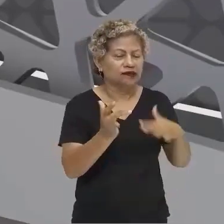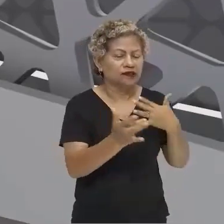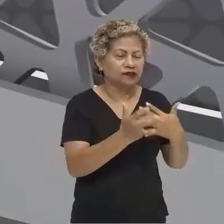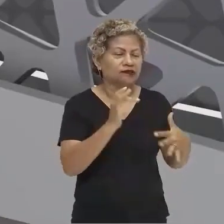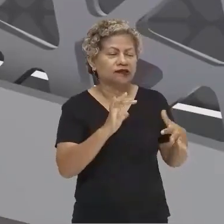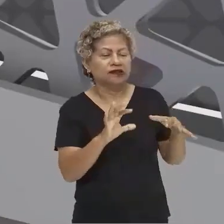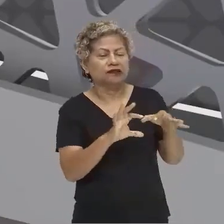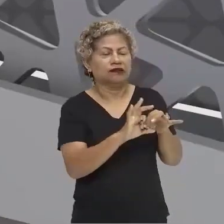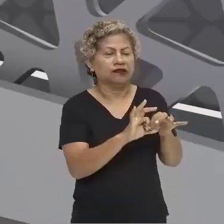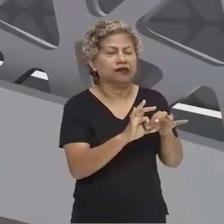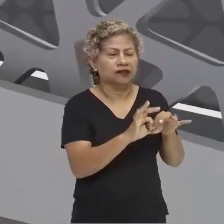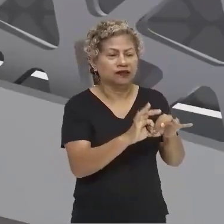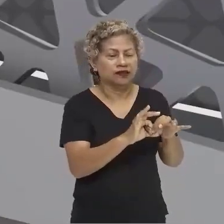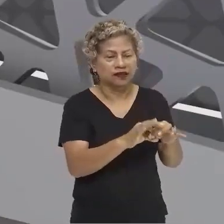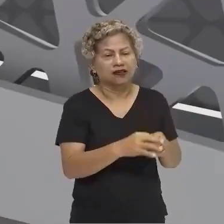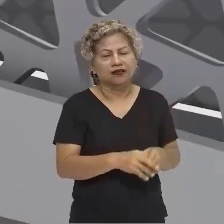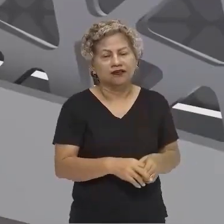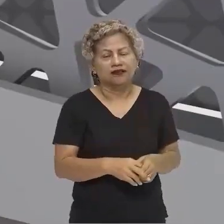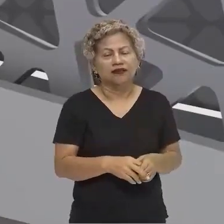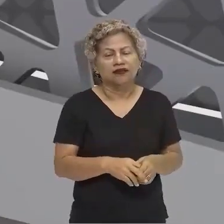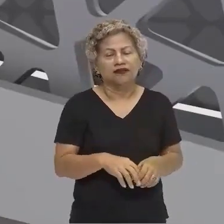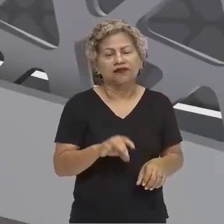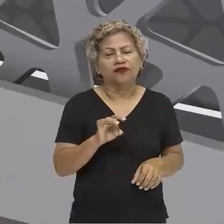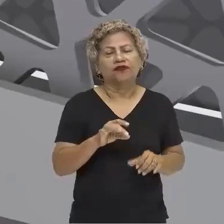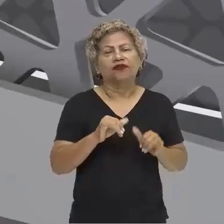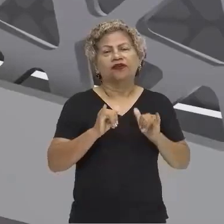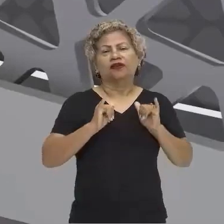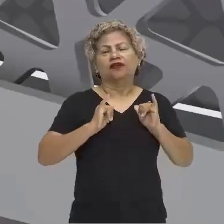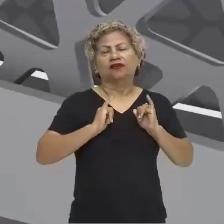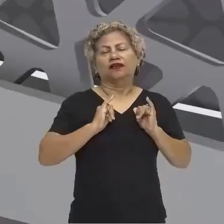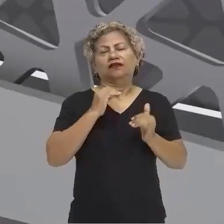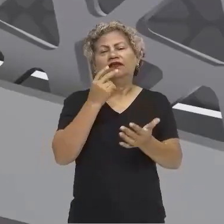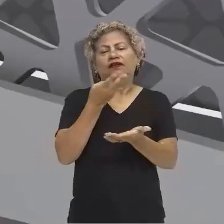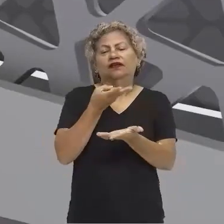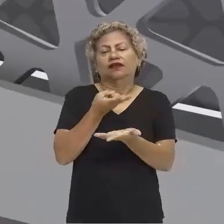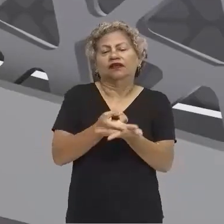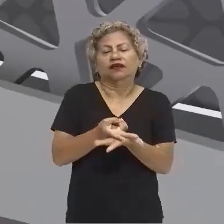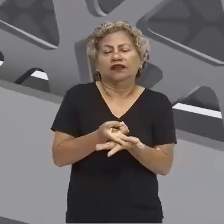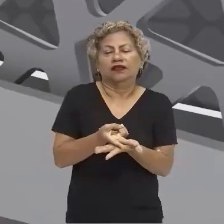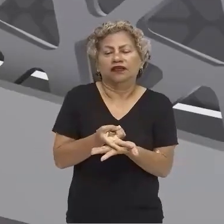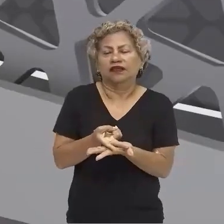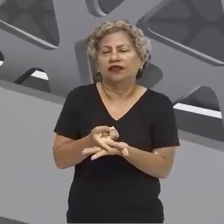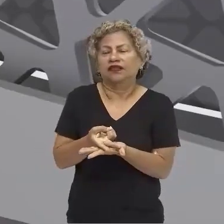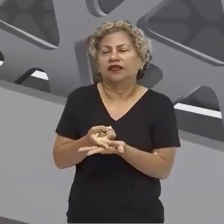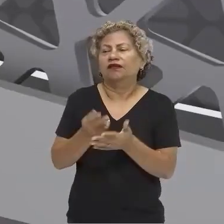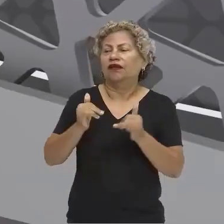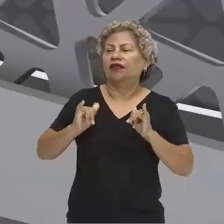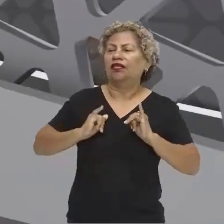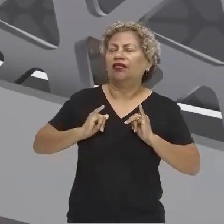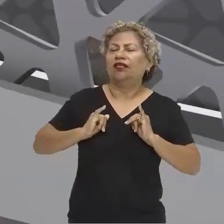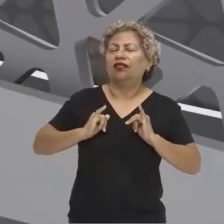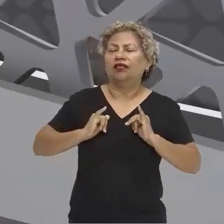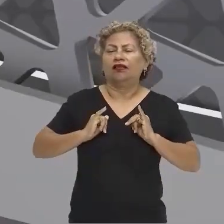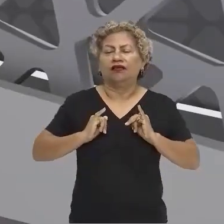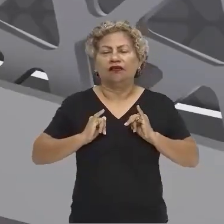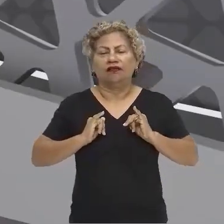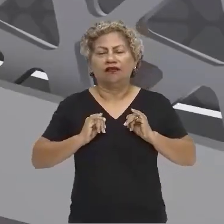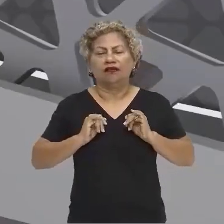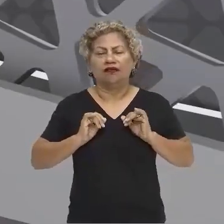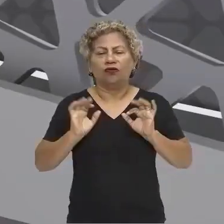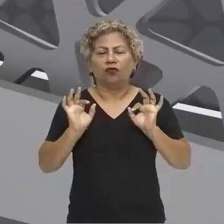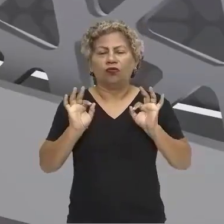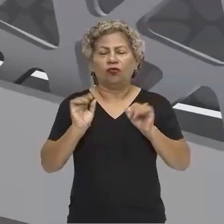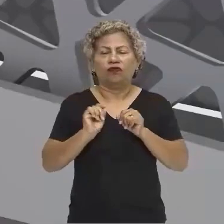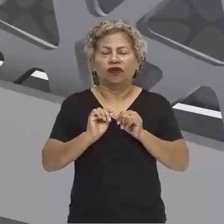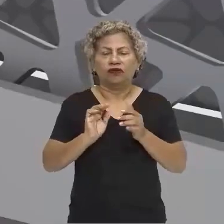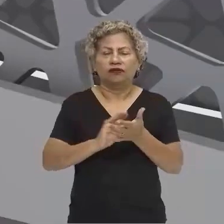mão. Eu não quero abrir mão de ficar deitada durante 3, 4 horas sem fazer nada. Não posso abrir mão,